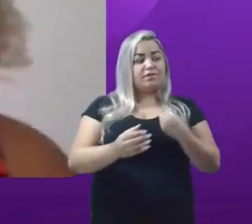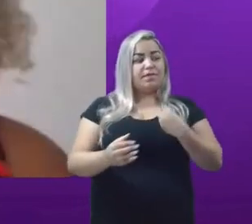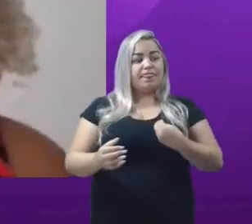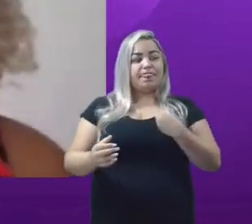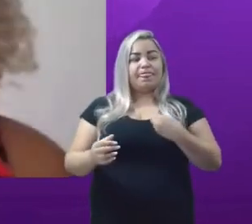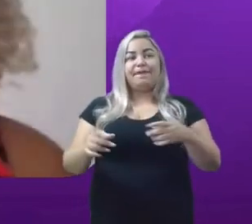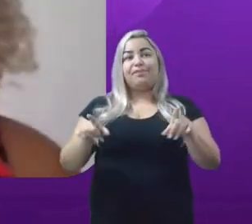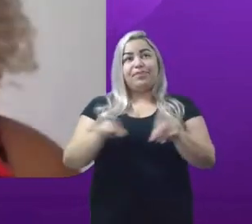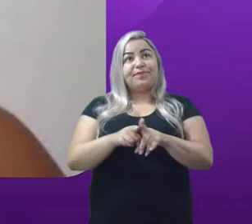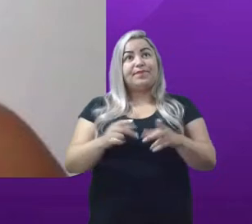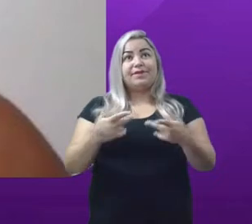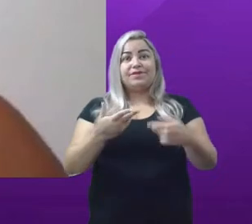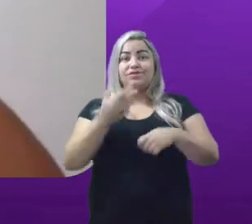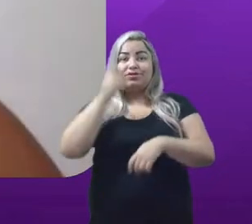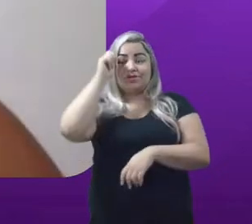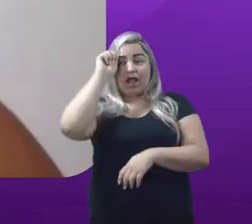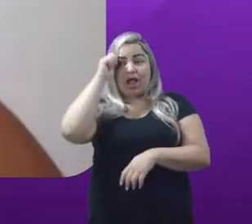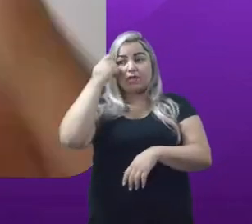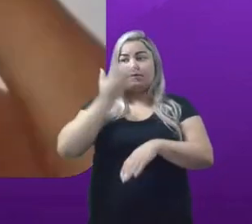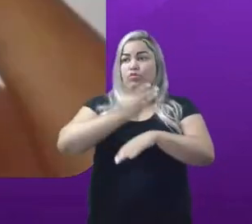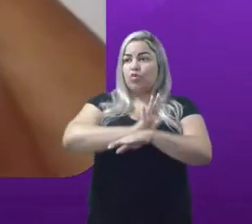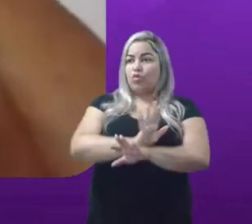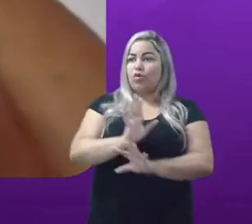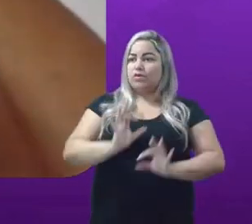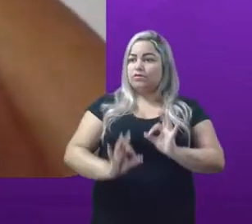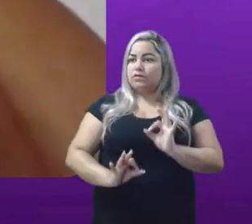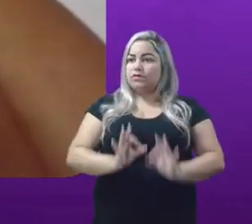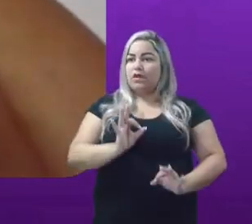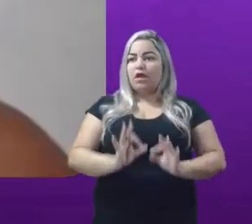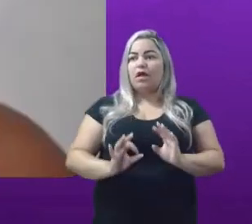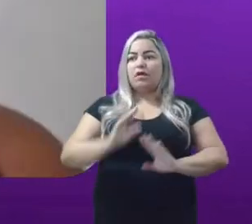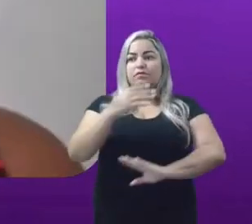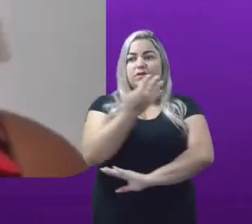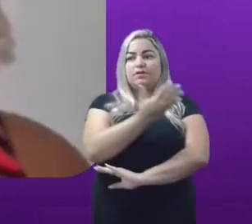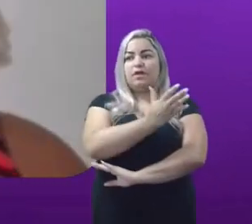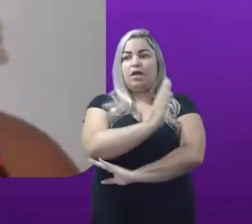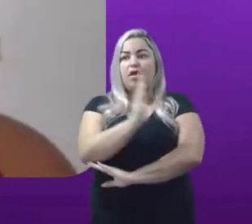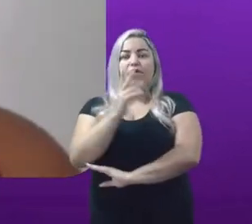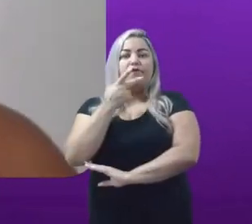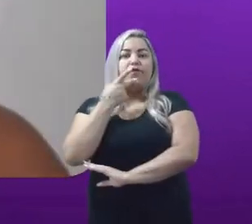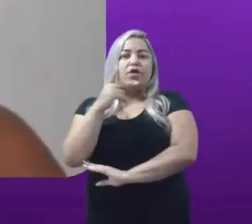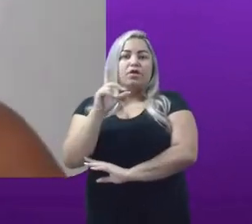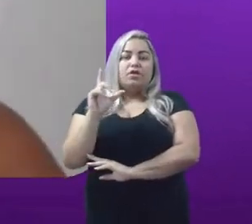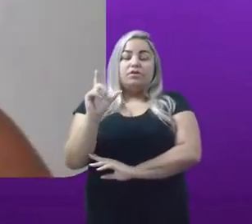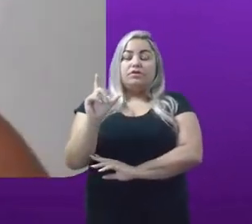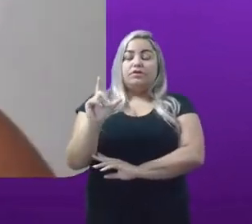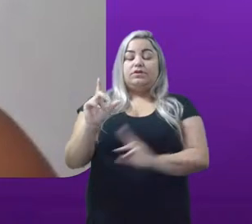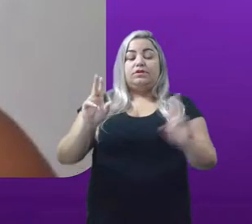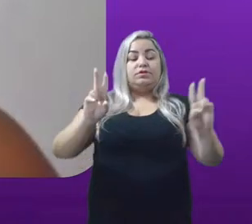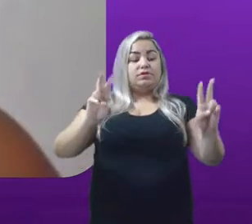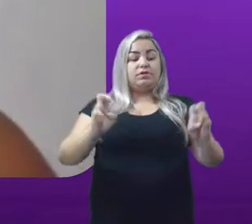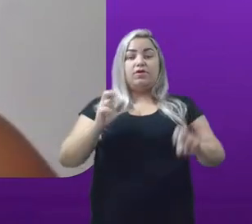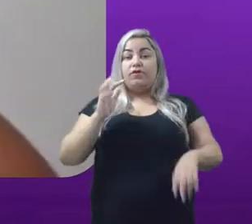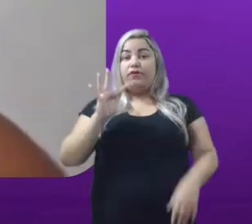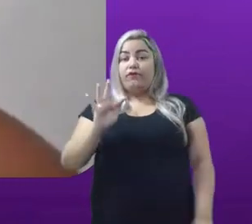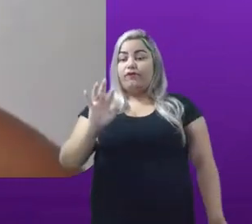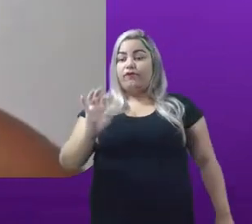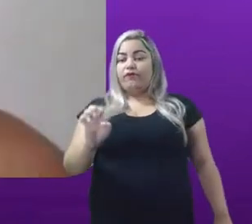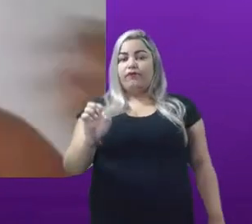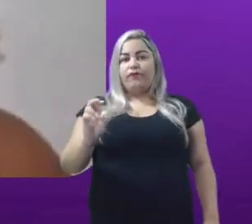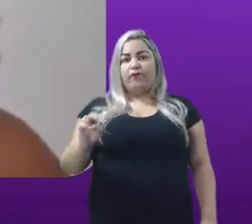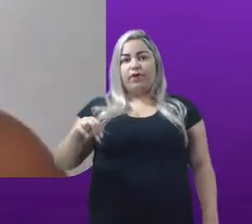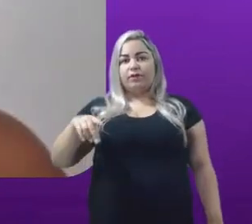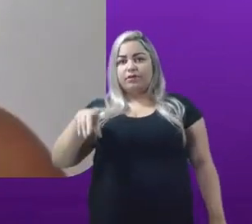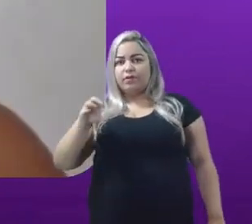em casos de racismo e injustiça ambiental. A fala do seu Fernando não é uma fala isolada, assim